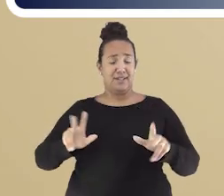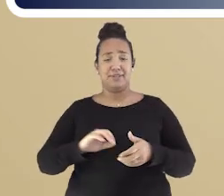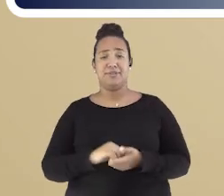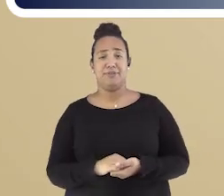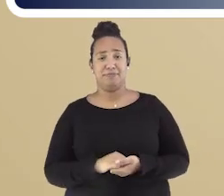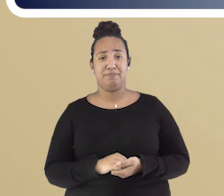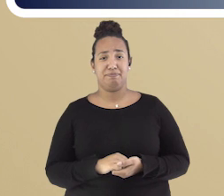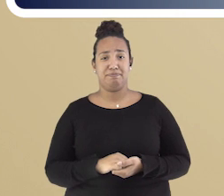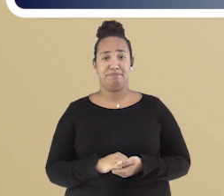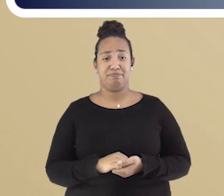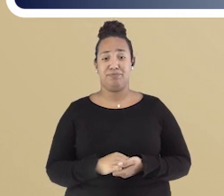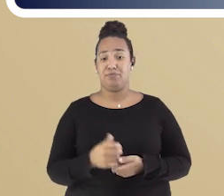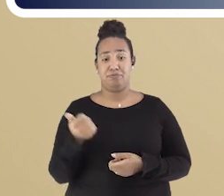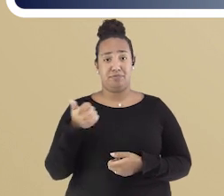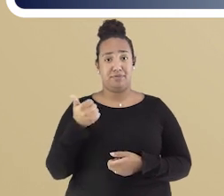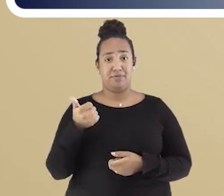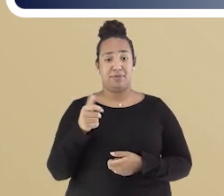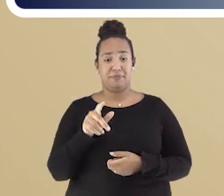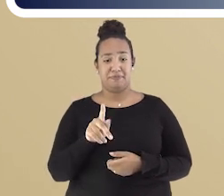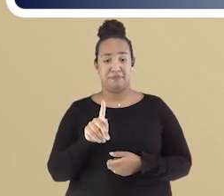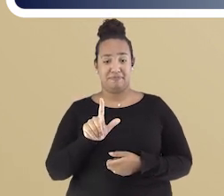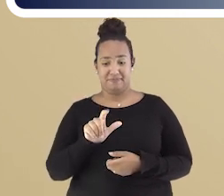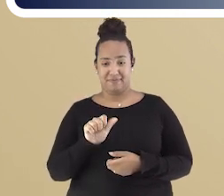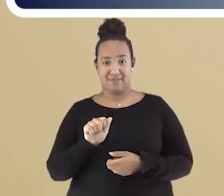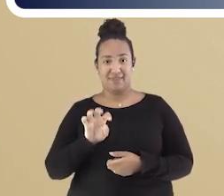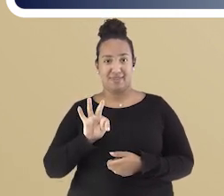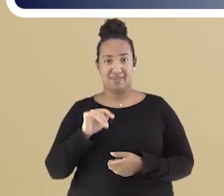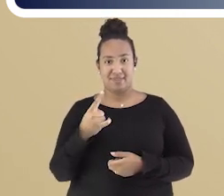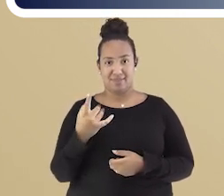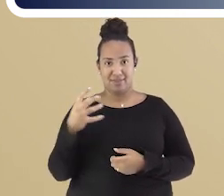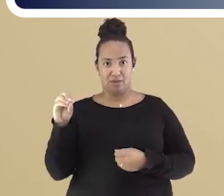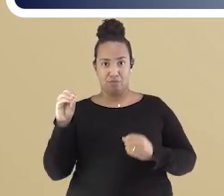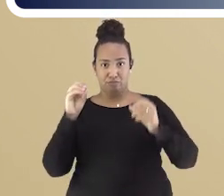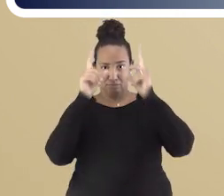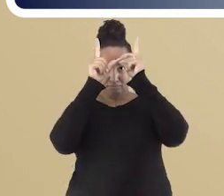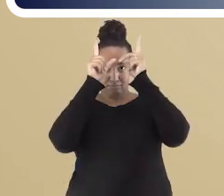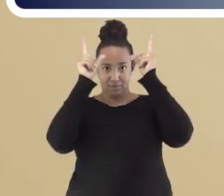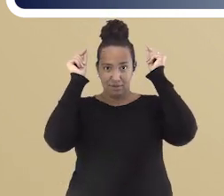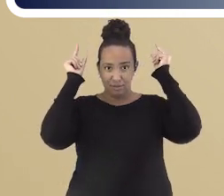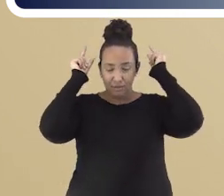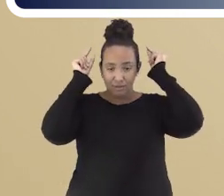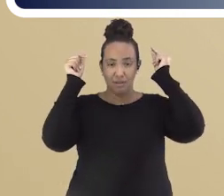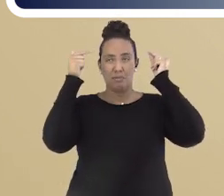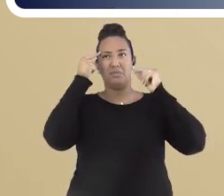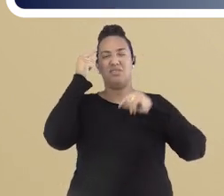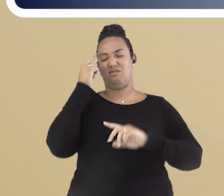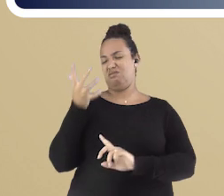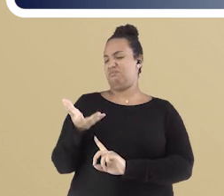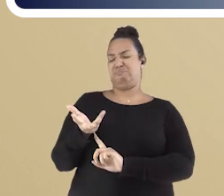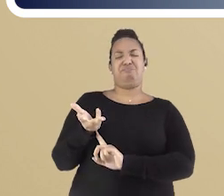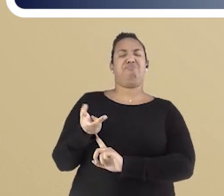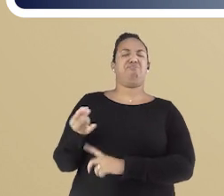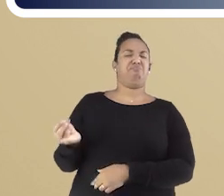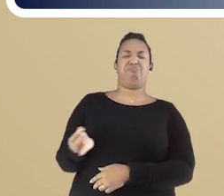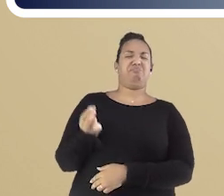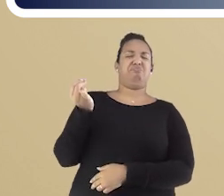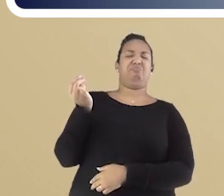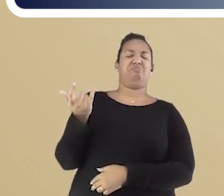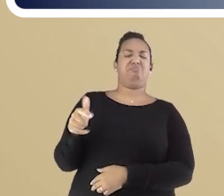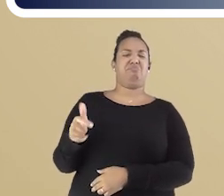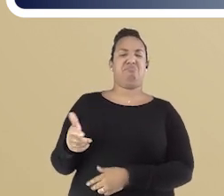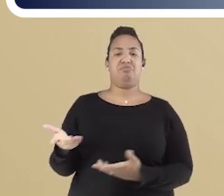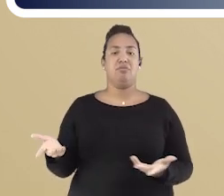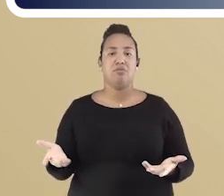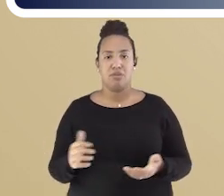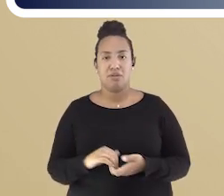um lado, um filósofo chamado Platão dizia que a arte era uma perda de tempo. Para ele, esse mundo material que nós vivemos,